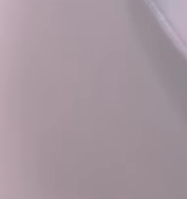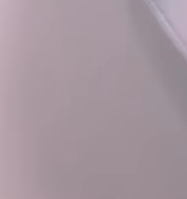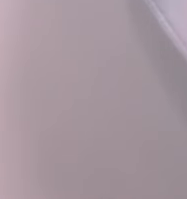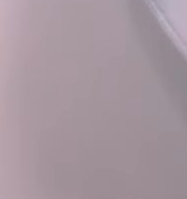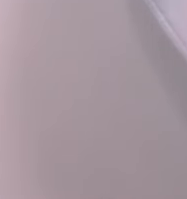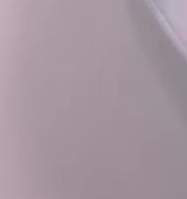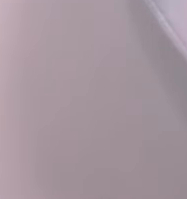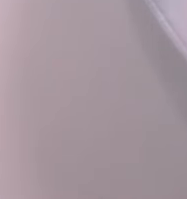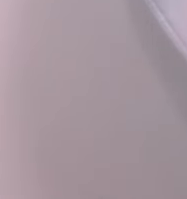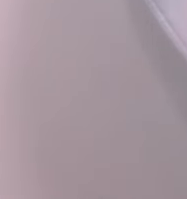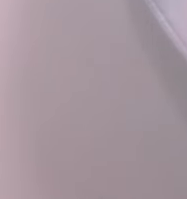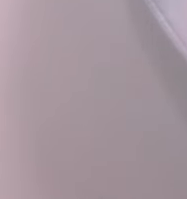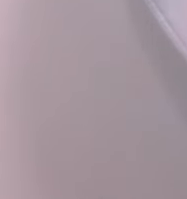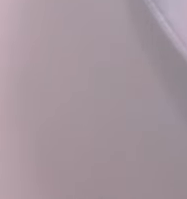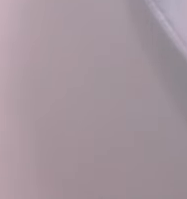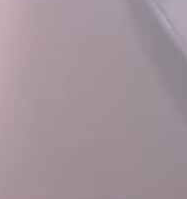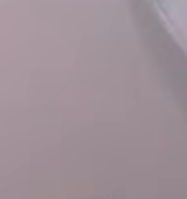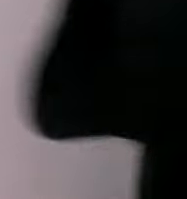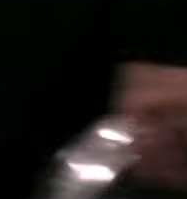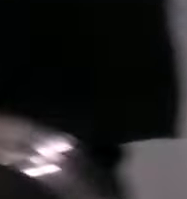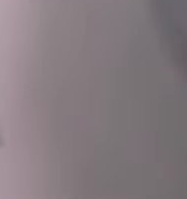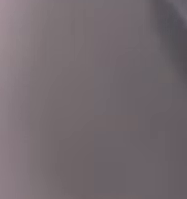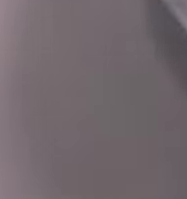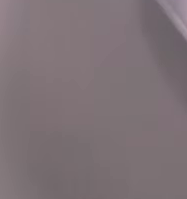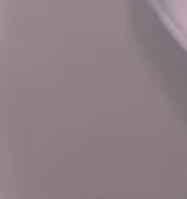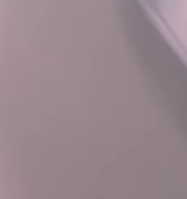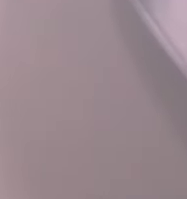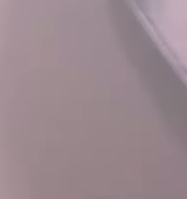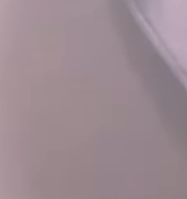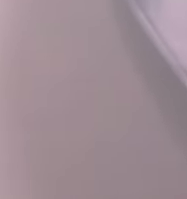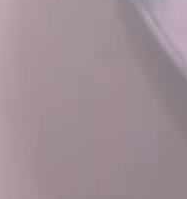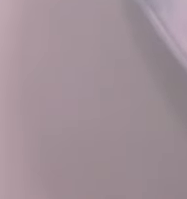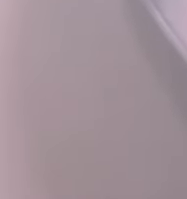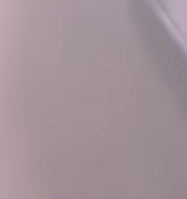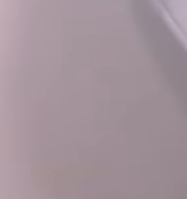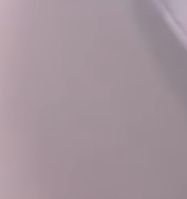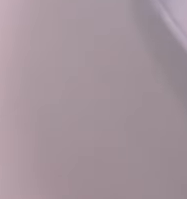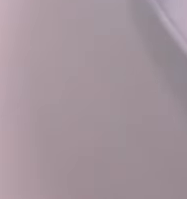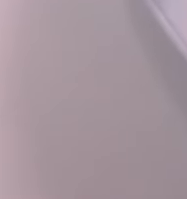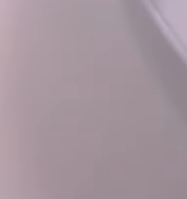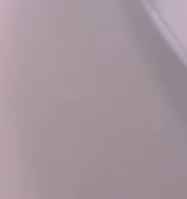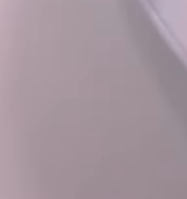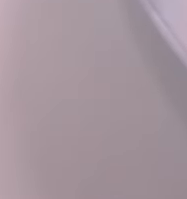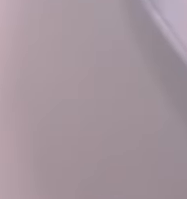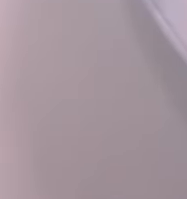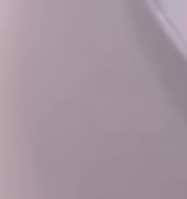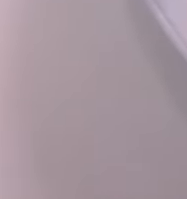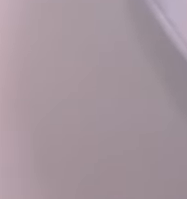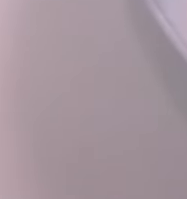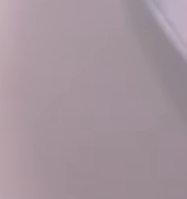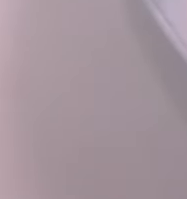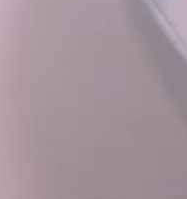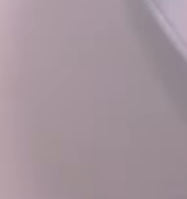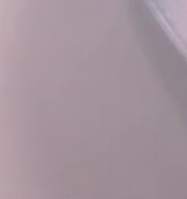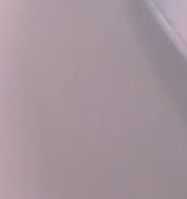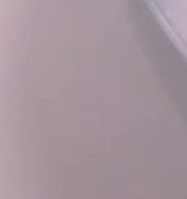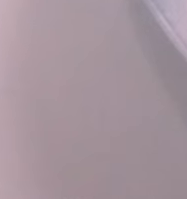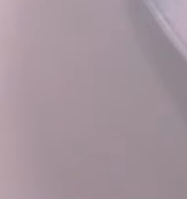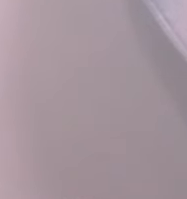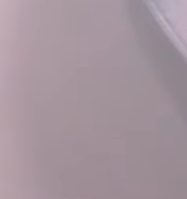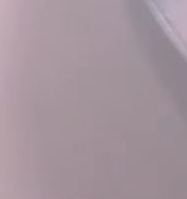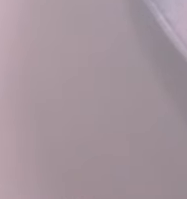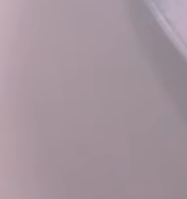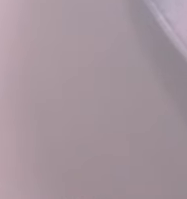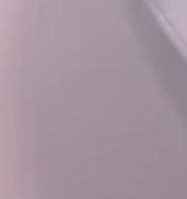também. Aqueles que quiserem usar da palavra, está aberta a inscrição. Anunciar a presença do deputado Alan Lopes chegando, convidar para que tome assento aqui à mesa